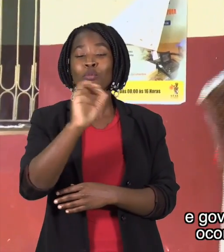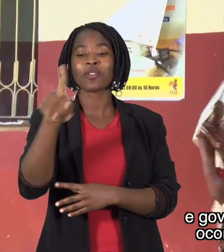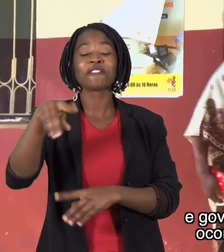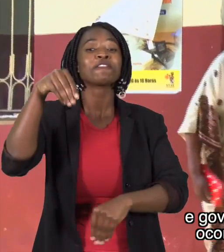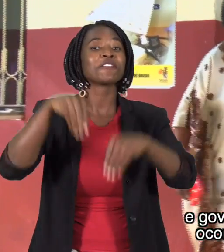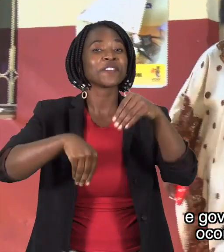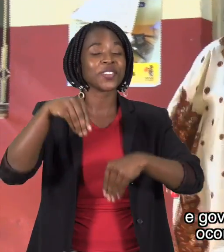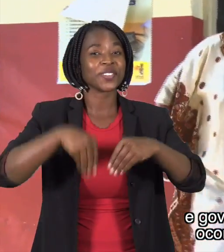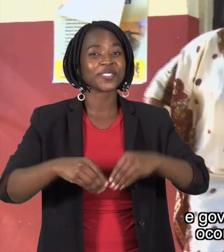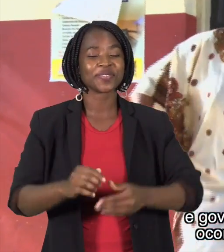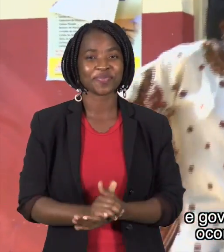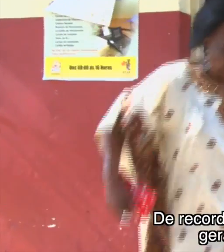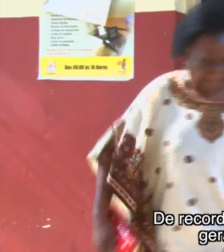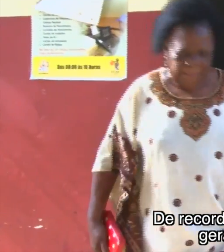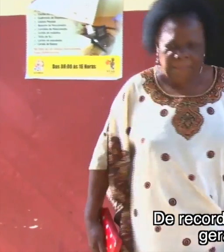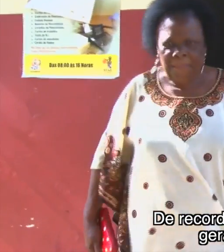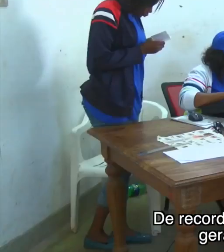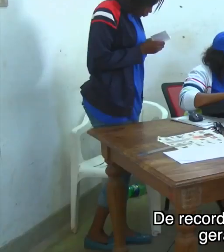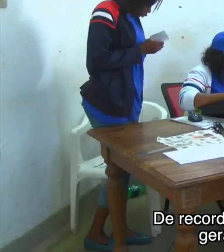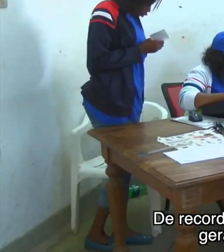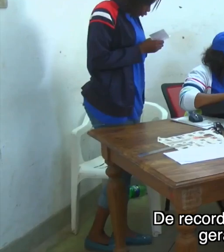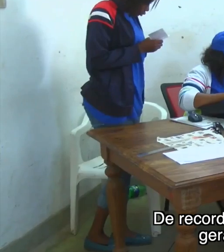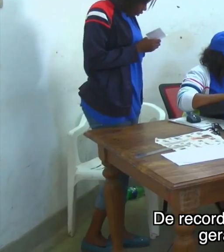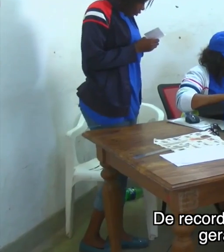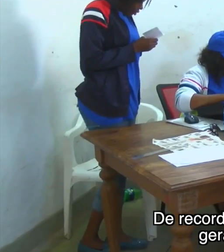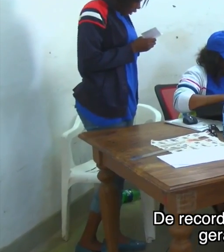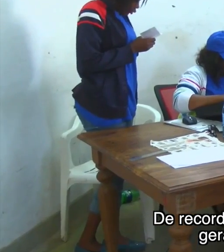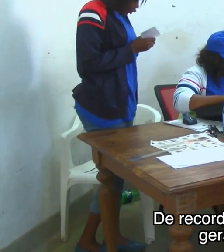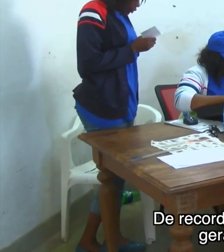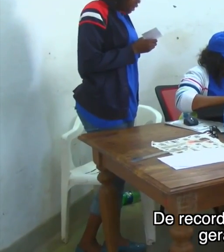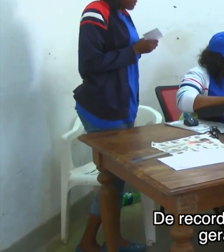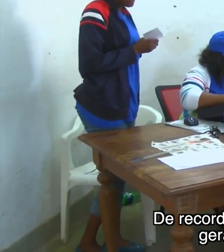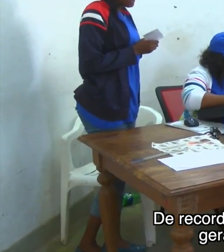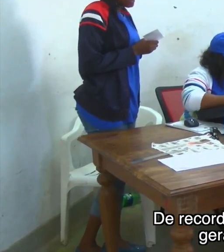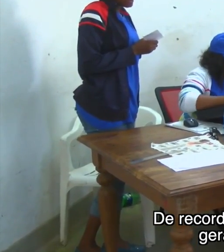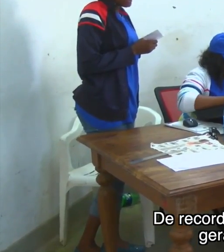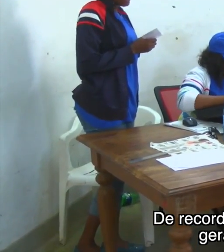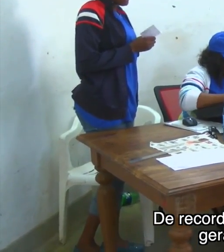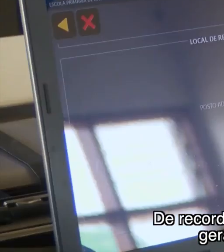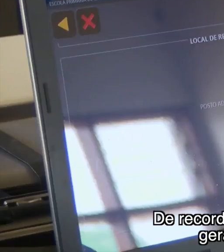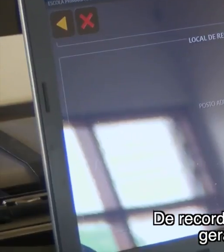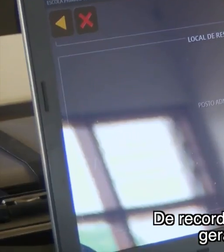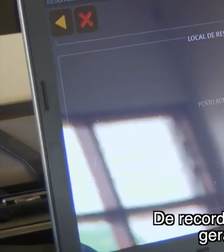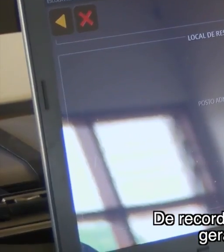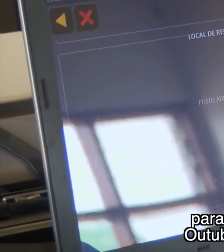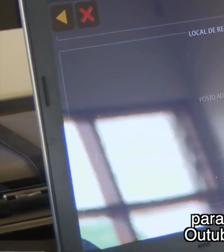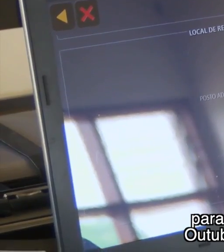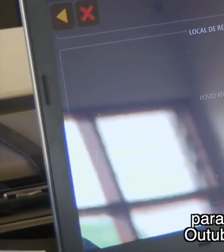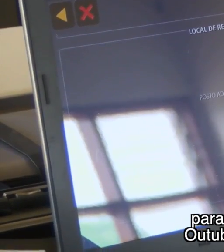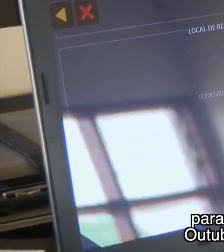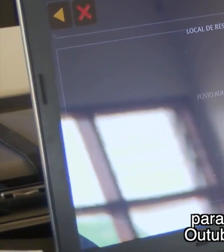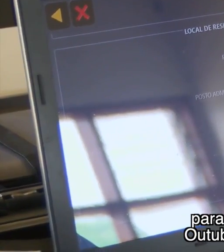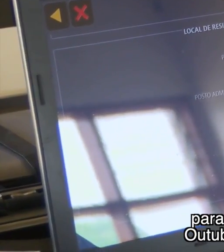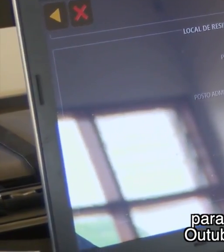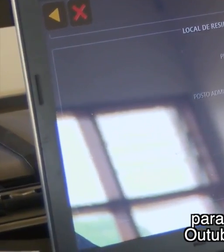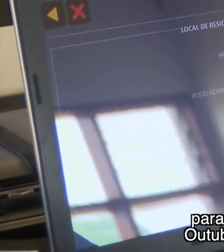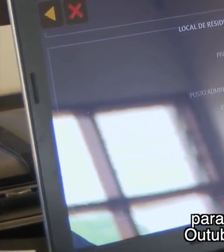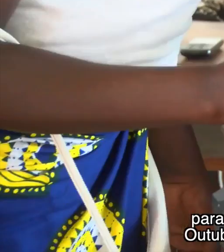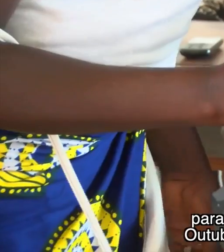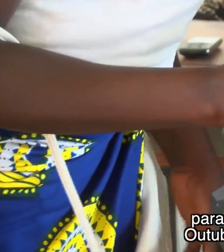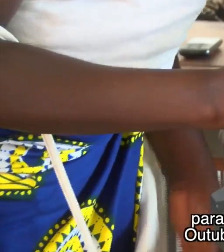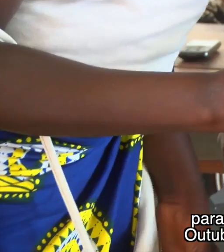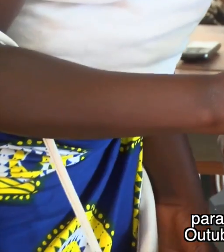poderá ocorrer ao nível das províncias. De recordar que as sextas eleições gerais estão marcadas para o próximo dia